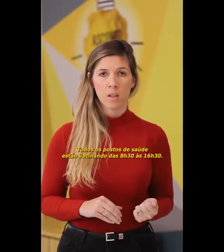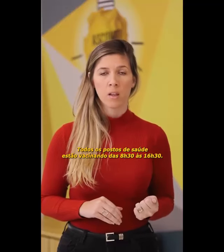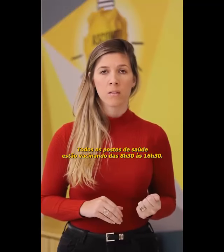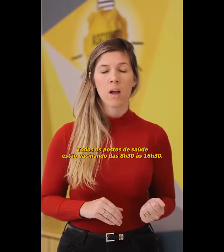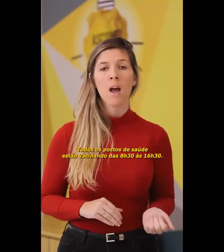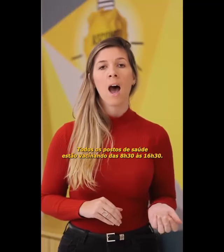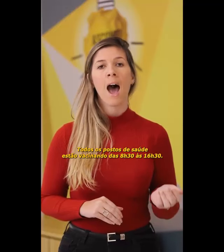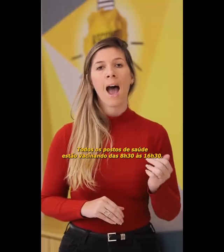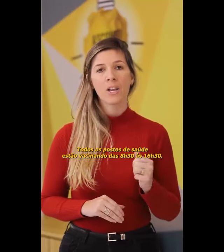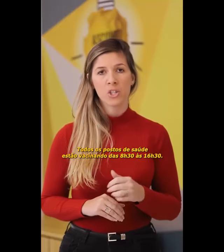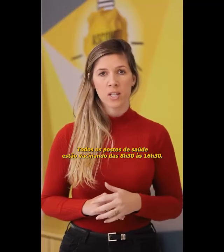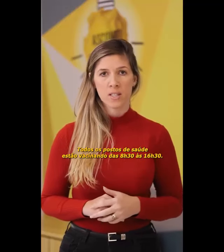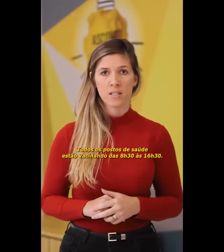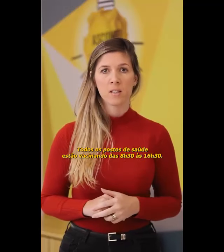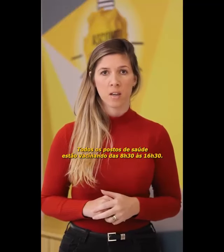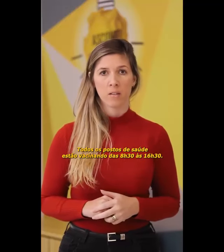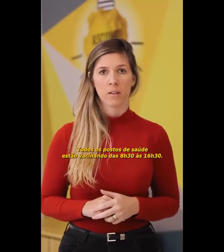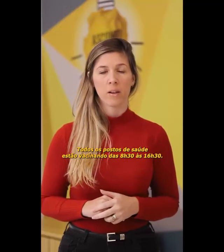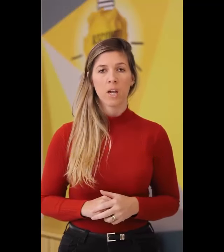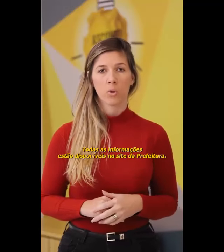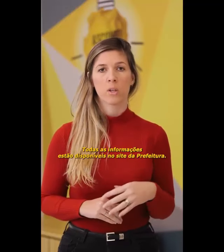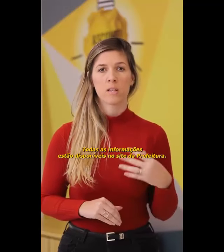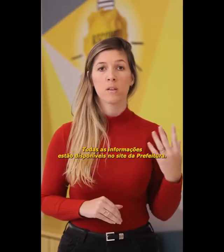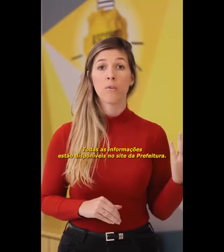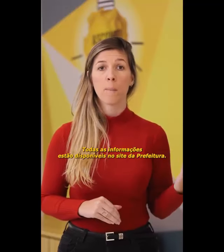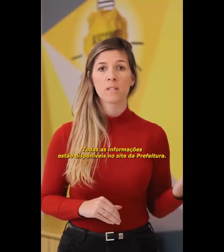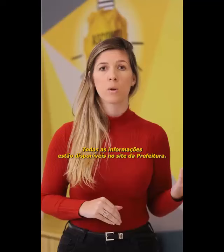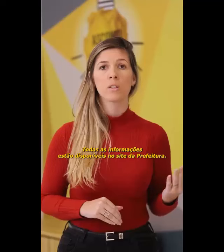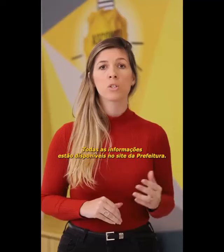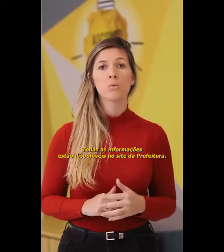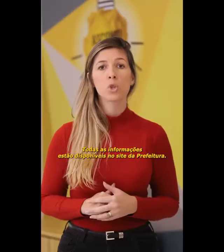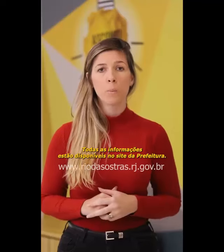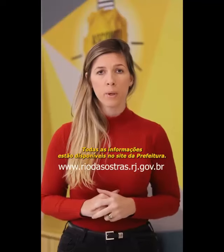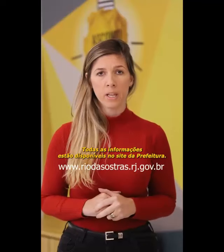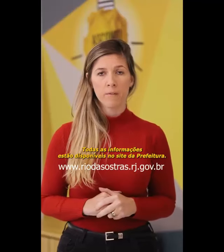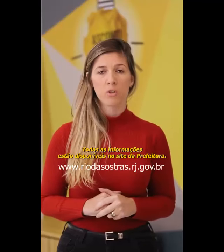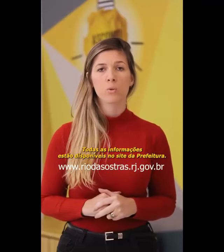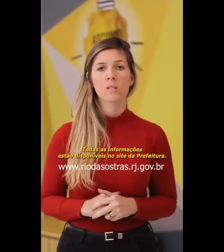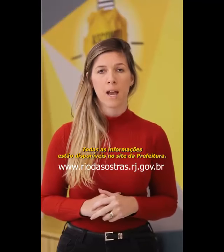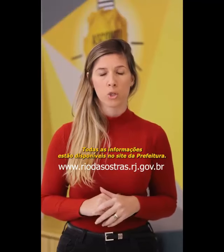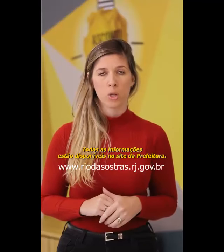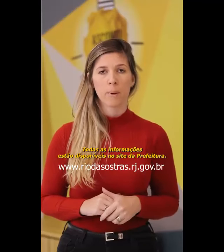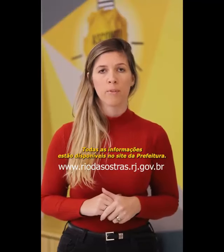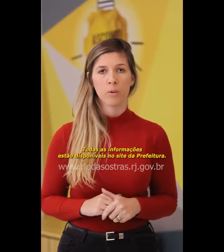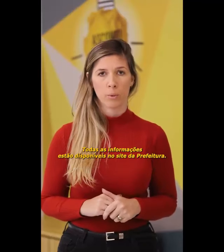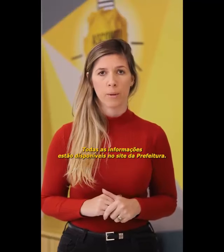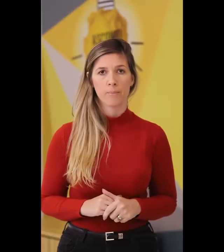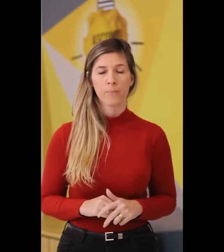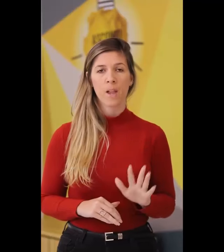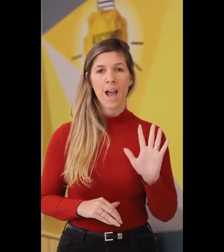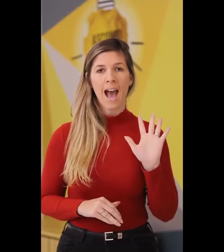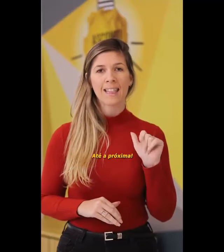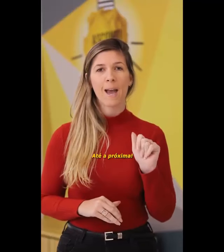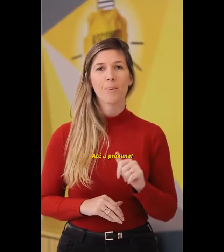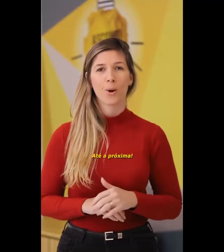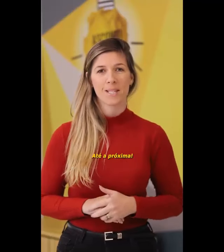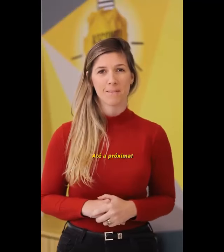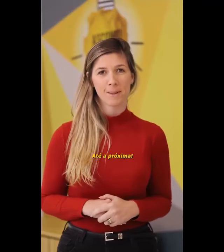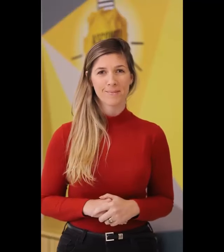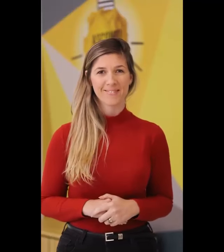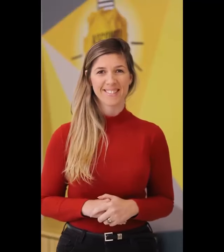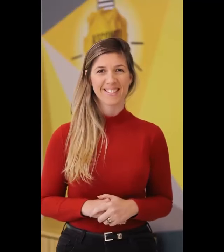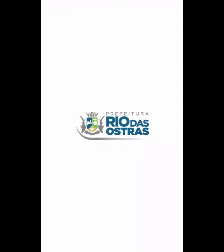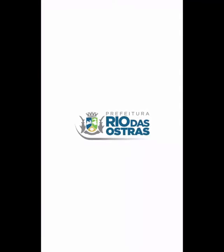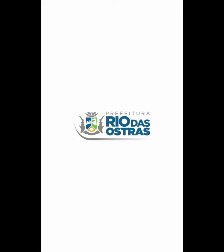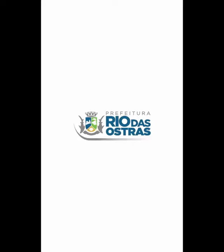das 8:30 às 16:30 todas as informações estão disponíveis no site da prefeitura até a